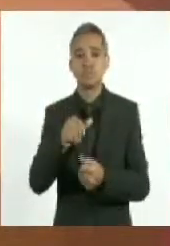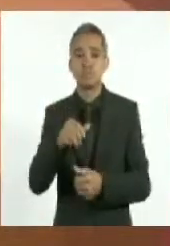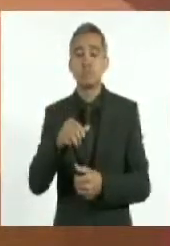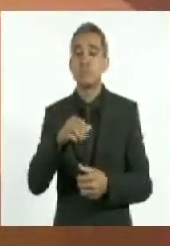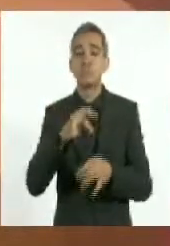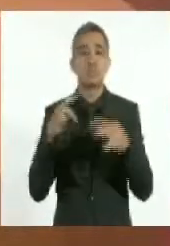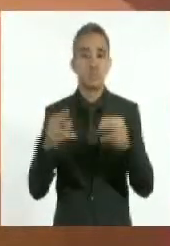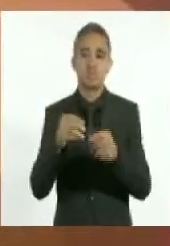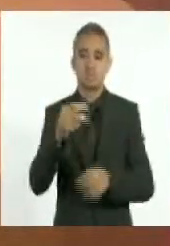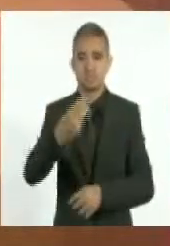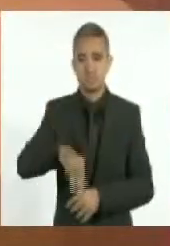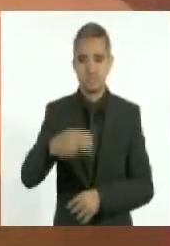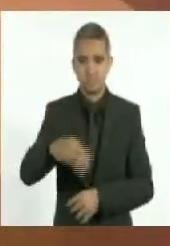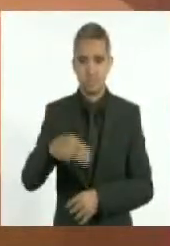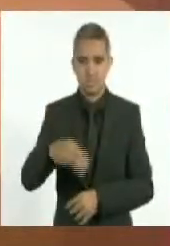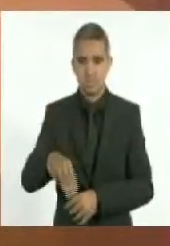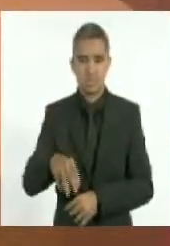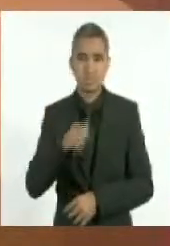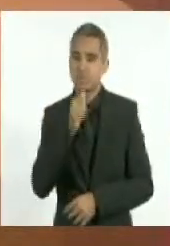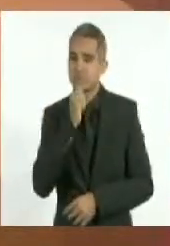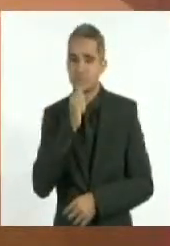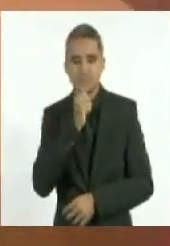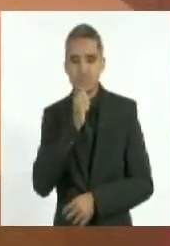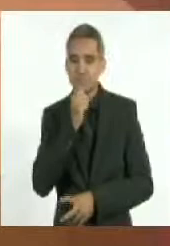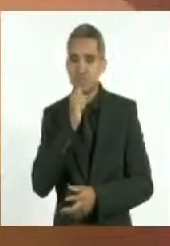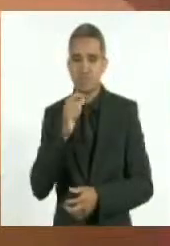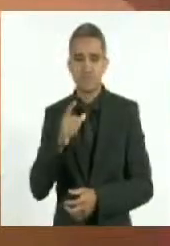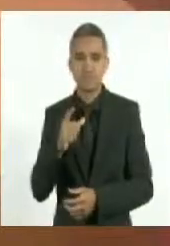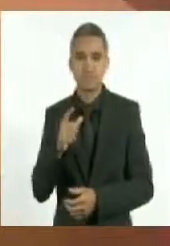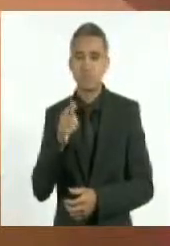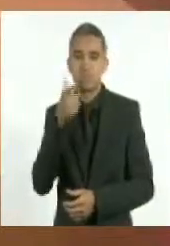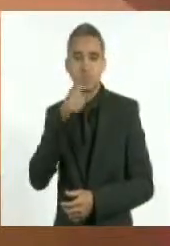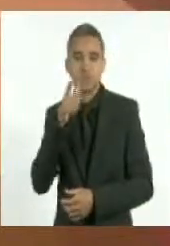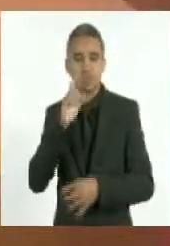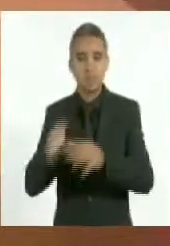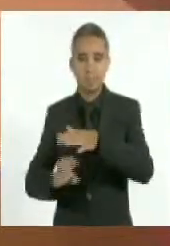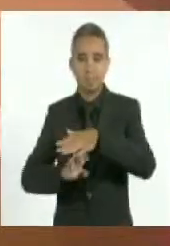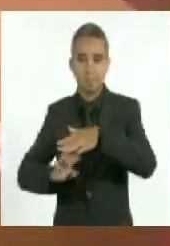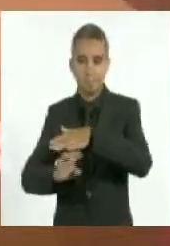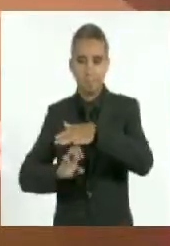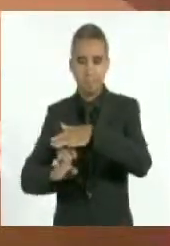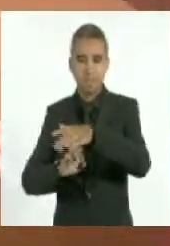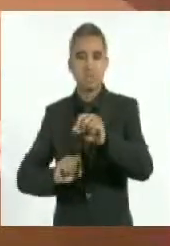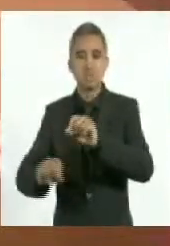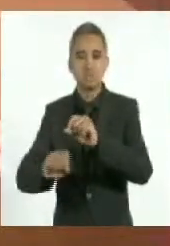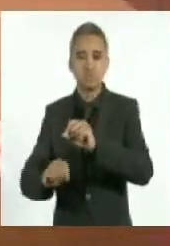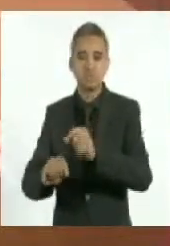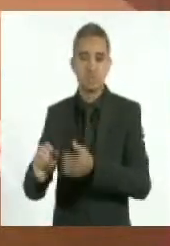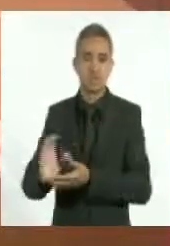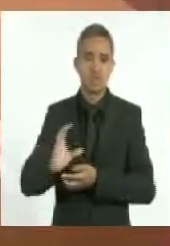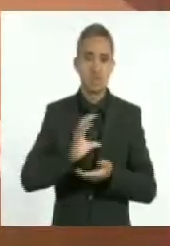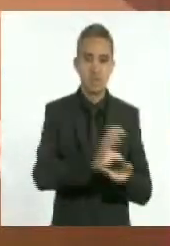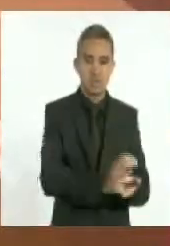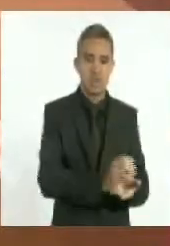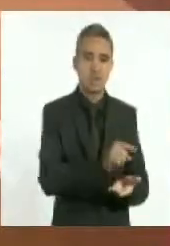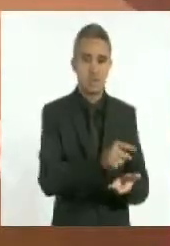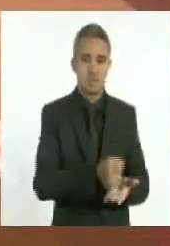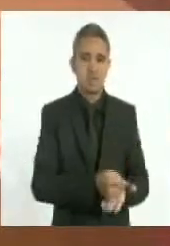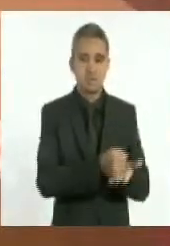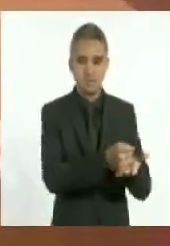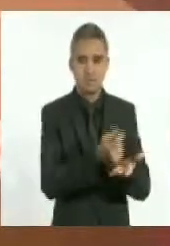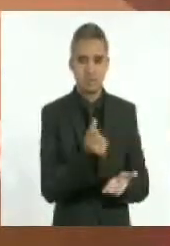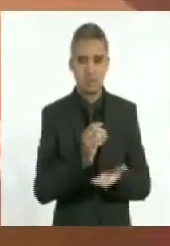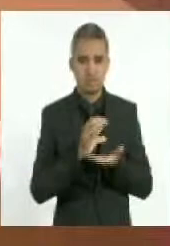Sampaio. E tenho certeza que por isso estou aqui nessa Assembleia, nessa casa, que nós vamos contar o